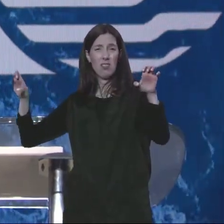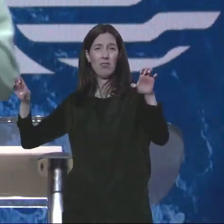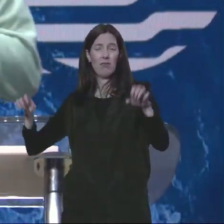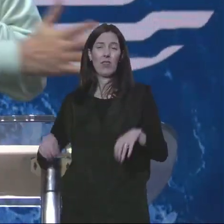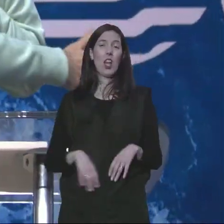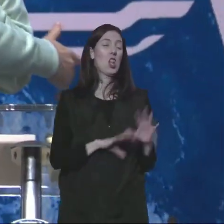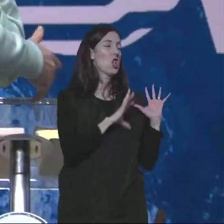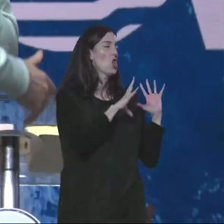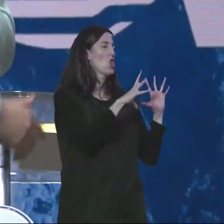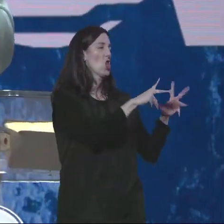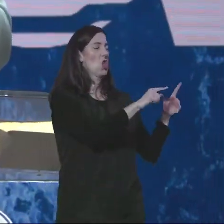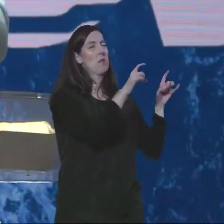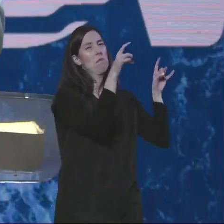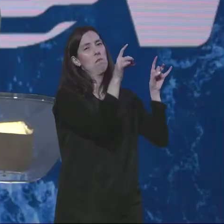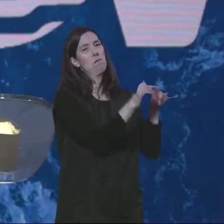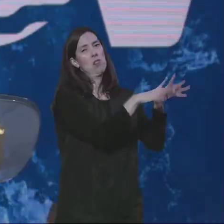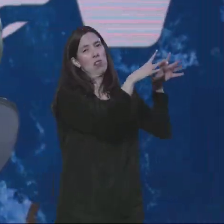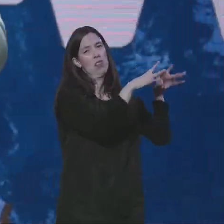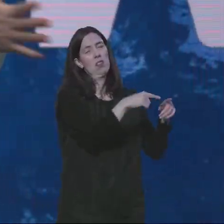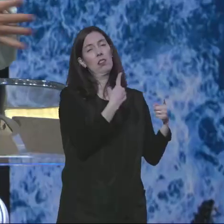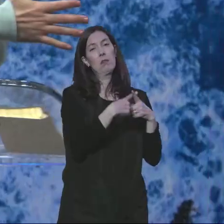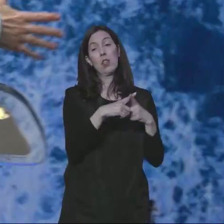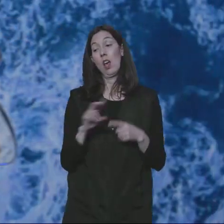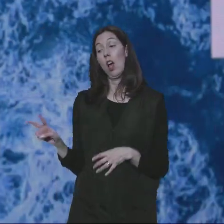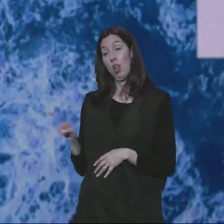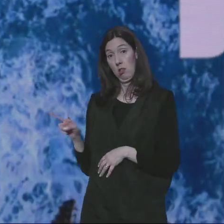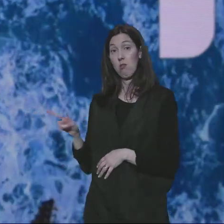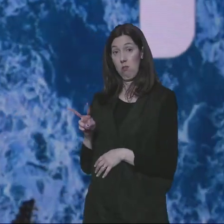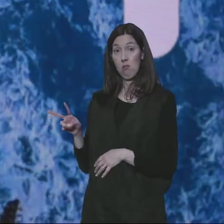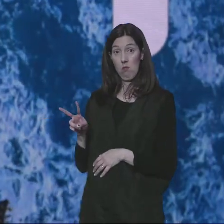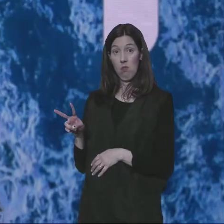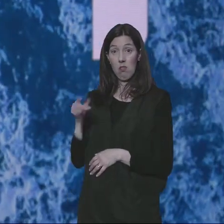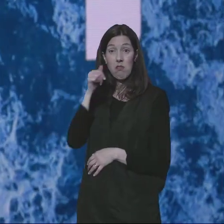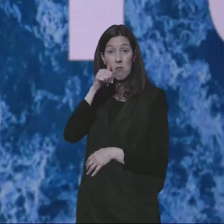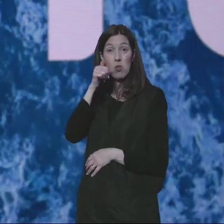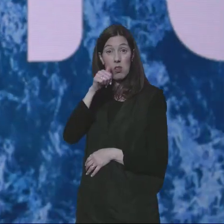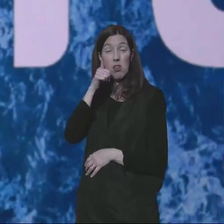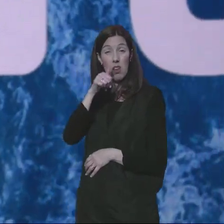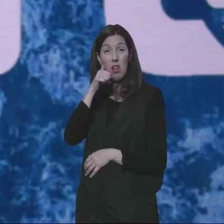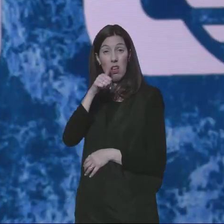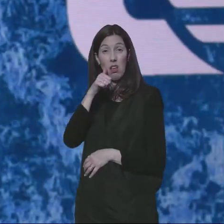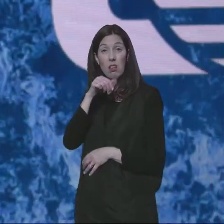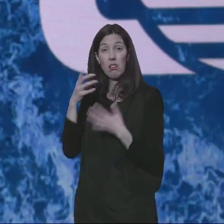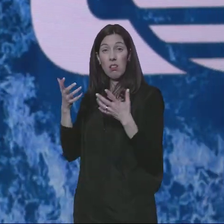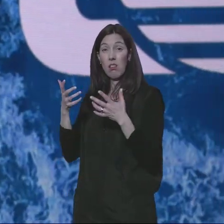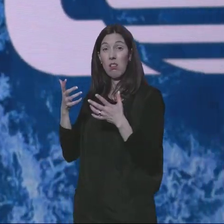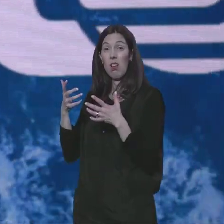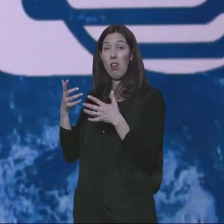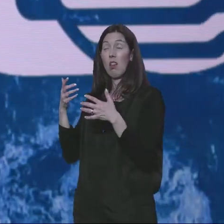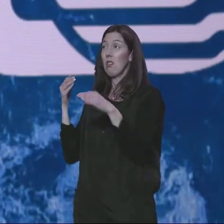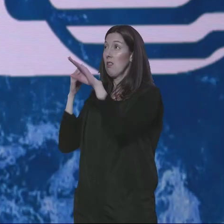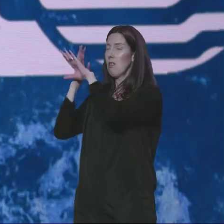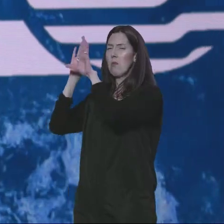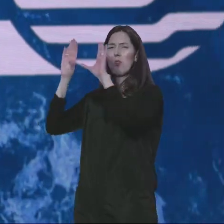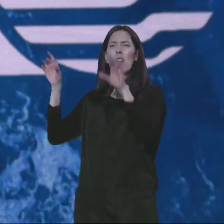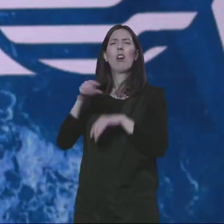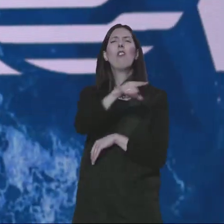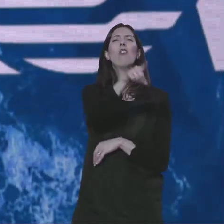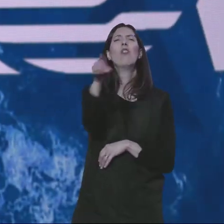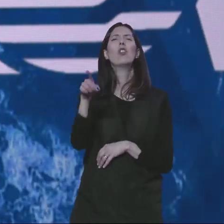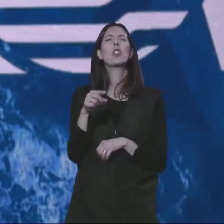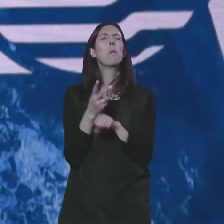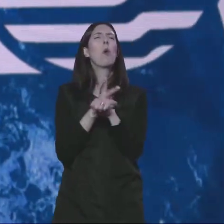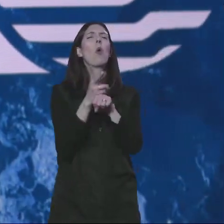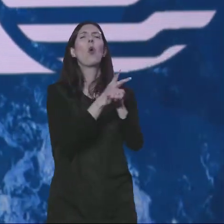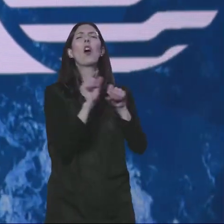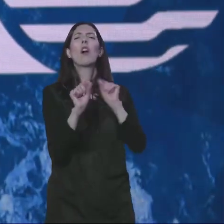abro mão de tudo isso. Aquelas mulheres abriram mão. Você está correndo atrás do quê, cara? Atrás da